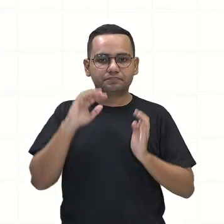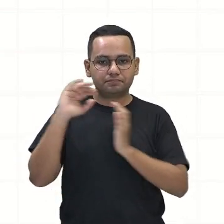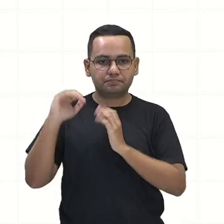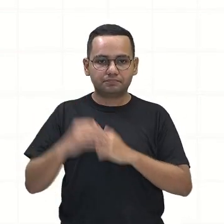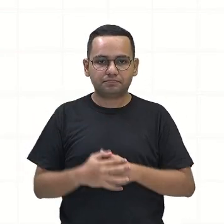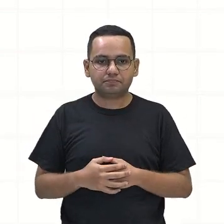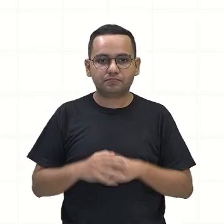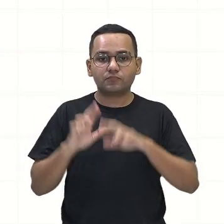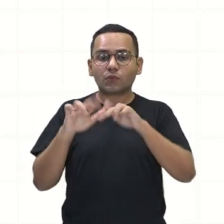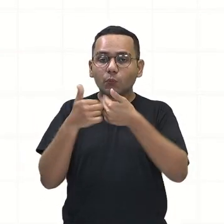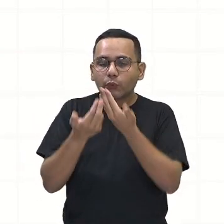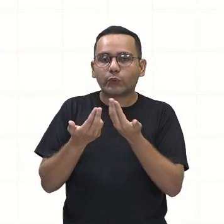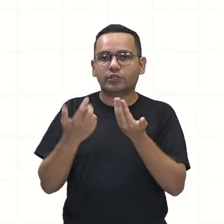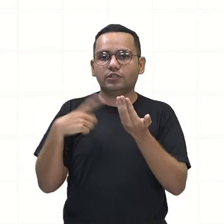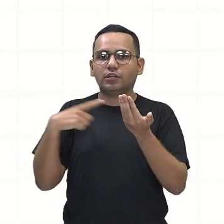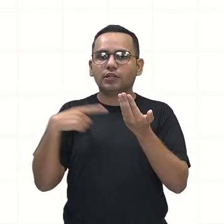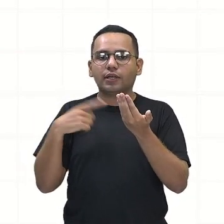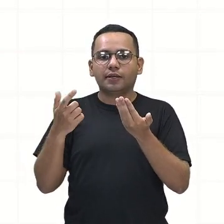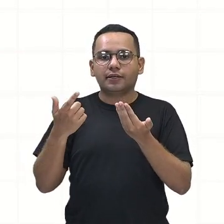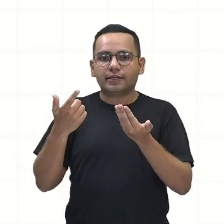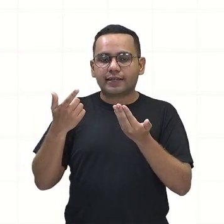da Espanha em